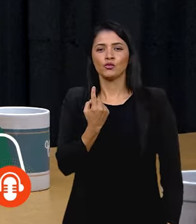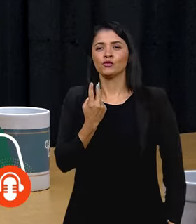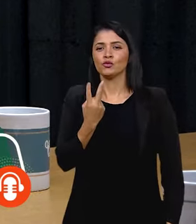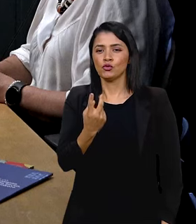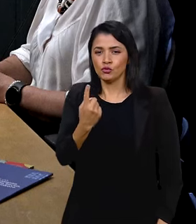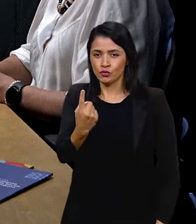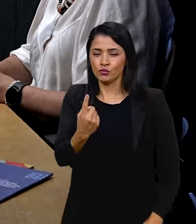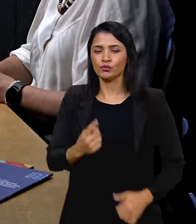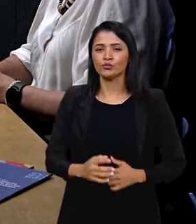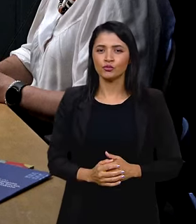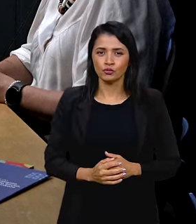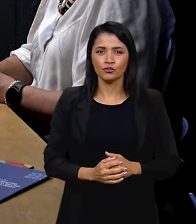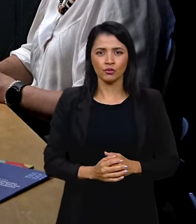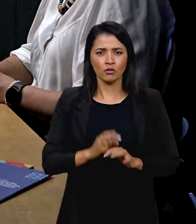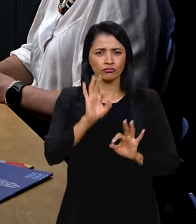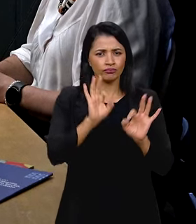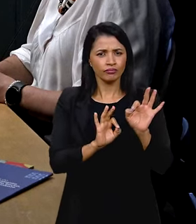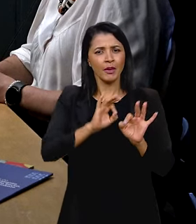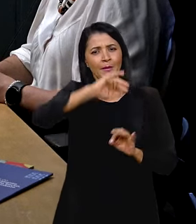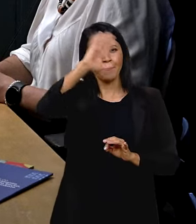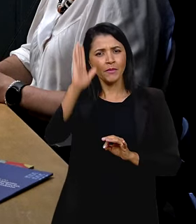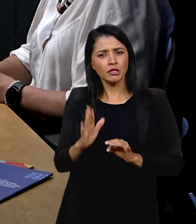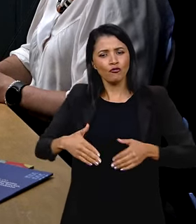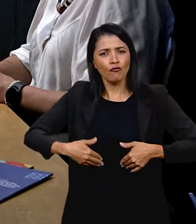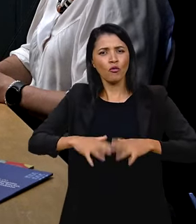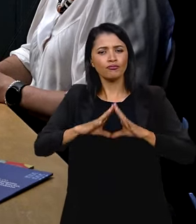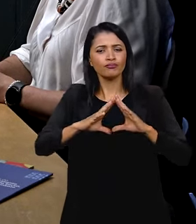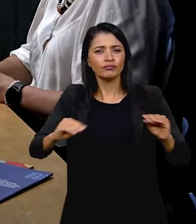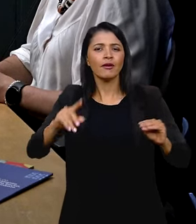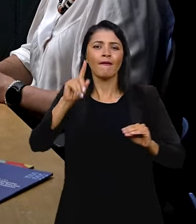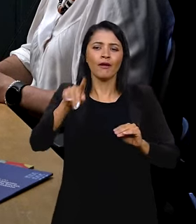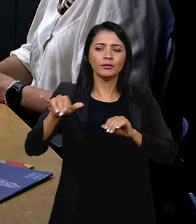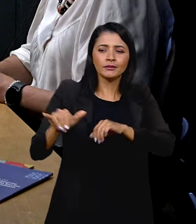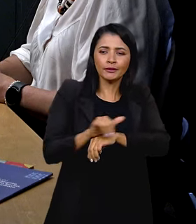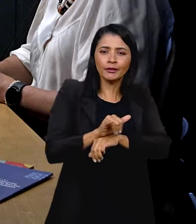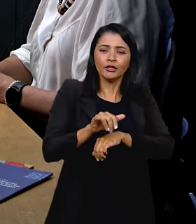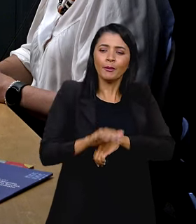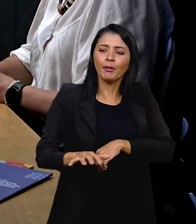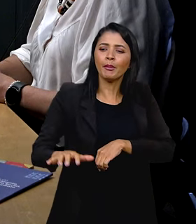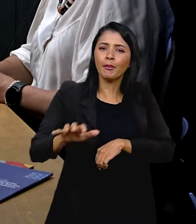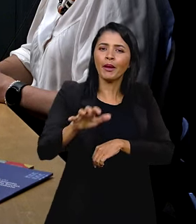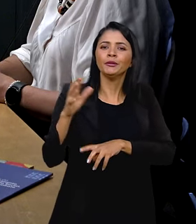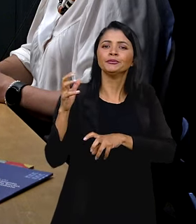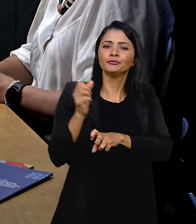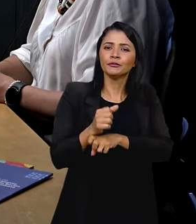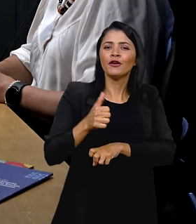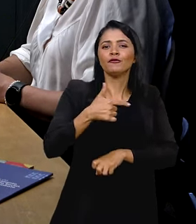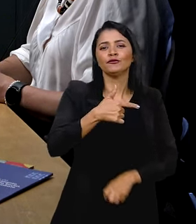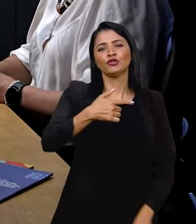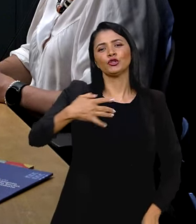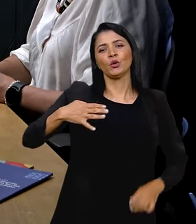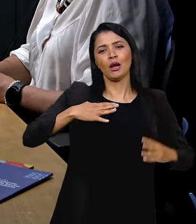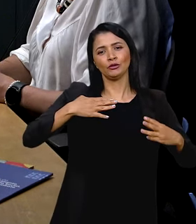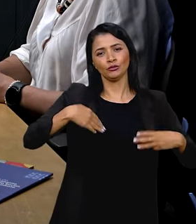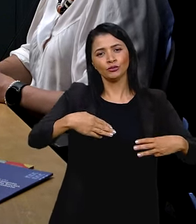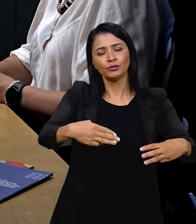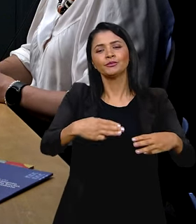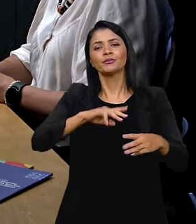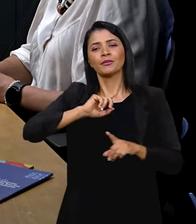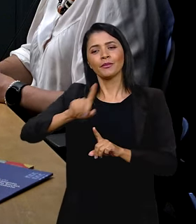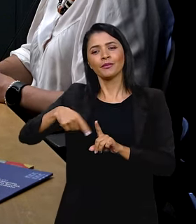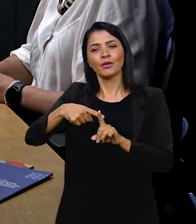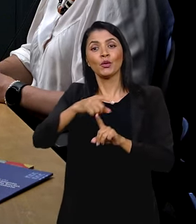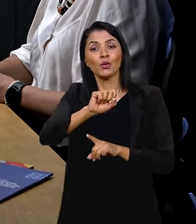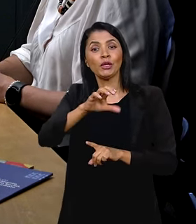21 o Plano Brasil sem fome é uma estratégia intersetorial que envolve 24 Ministérios e